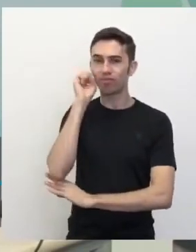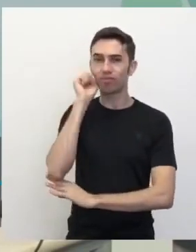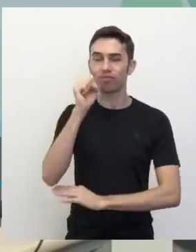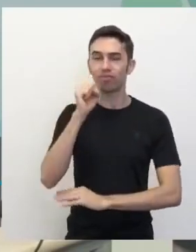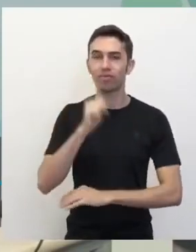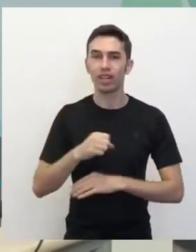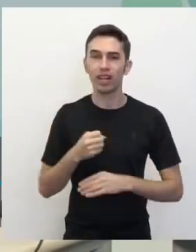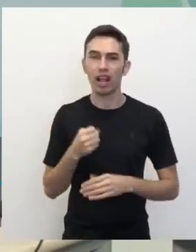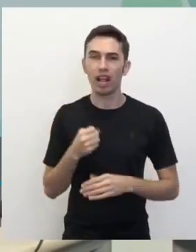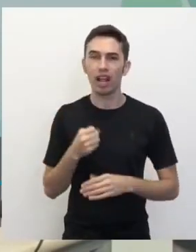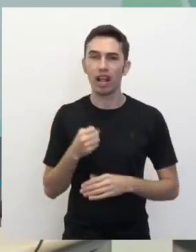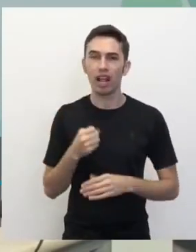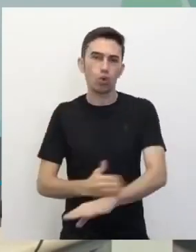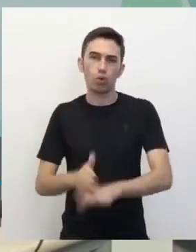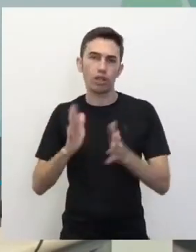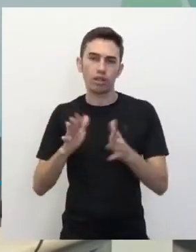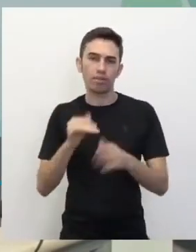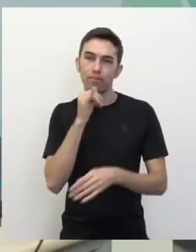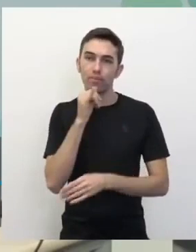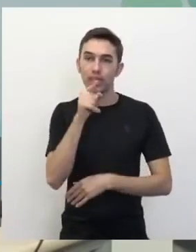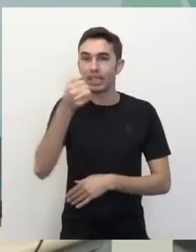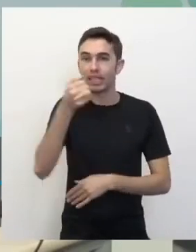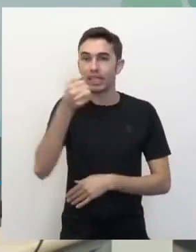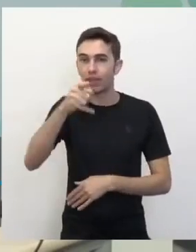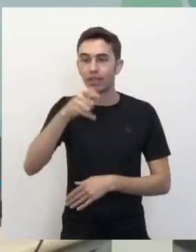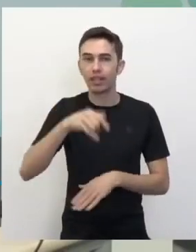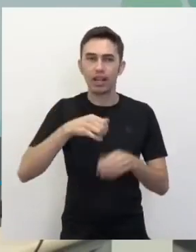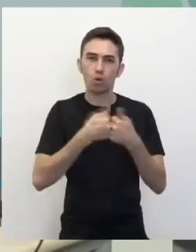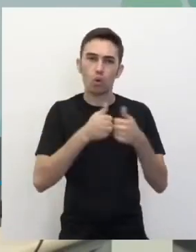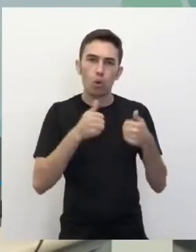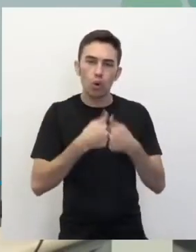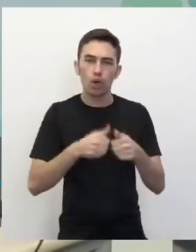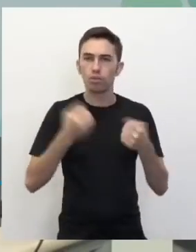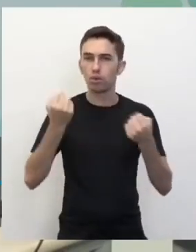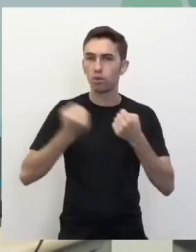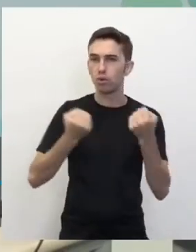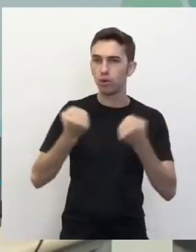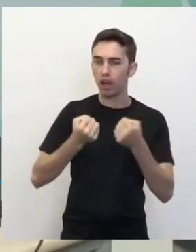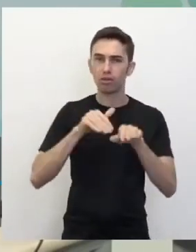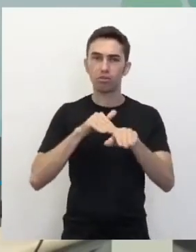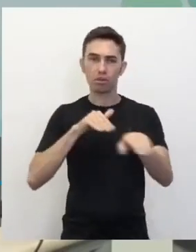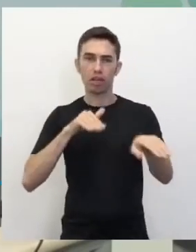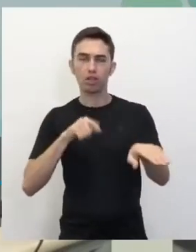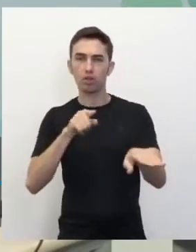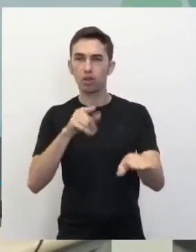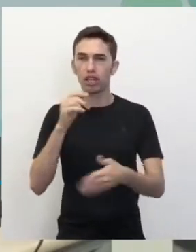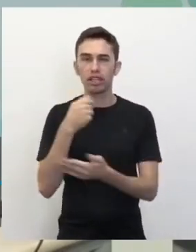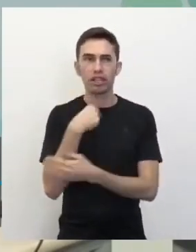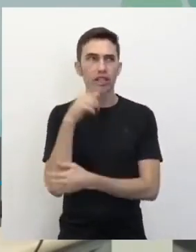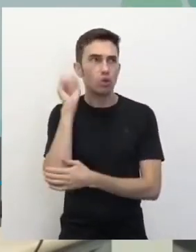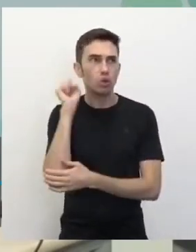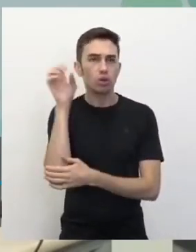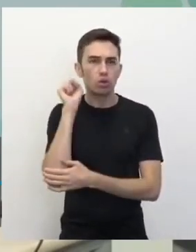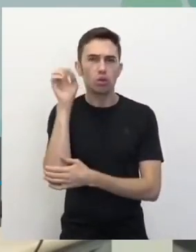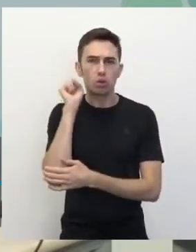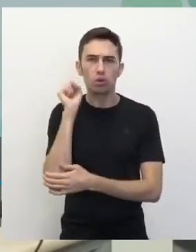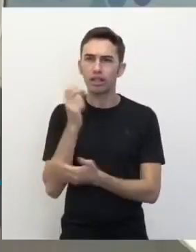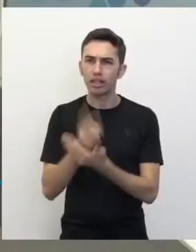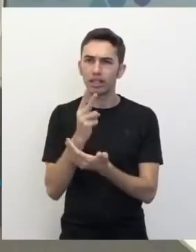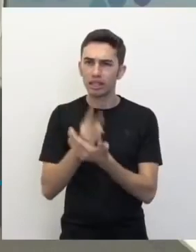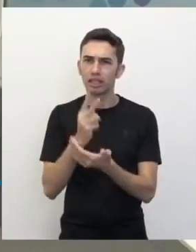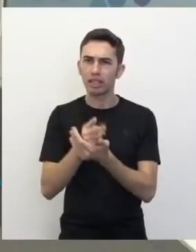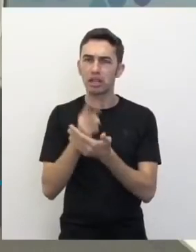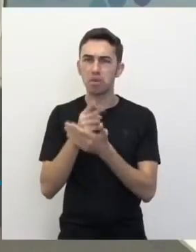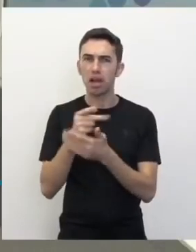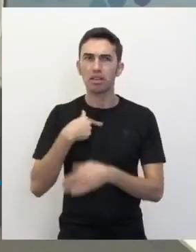está numa condução, num carro, num trânsito, tem sons que você já passa despercebido, de tanto que você escuta. Buzina de